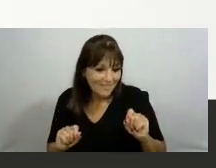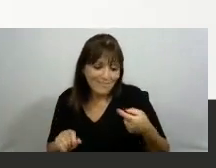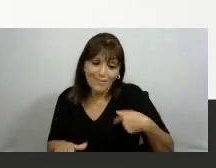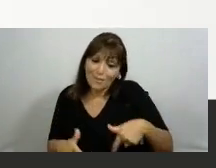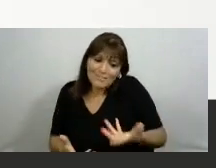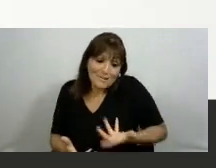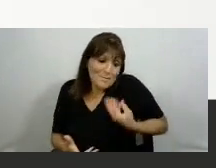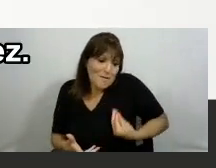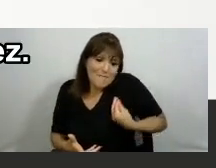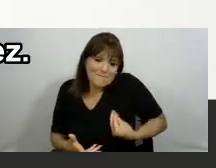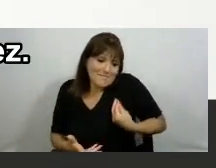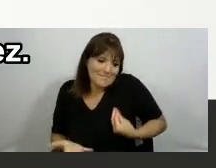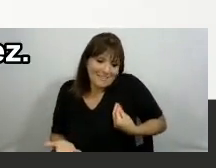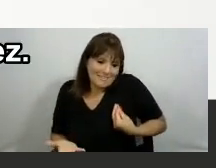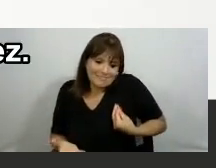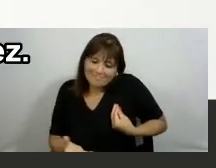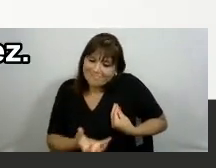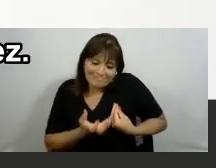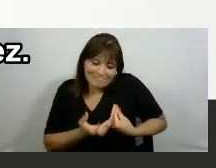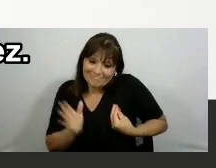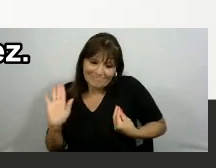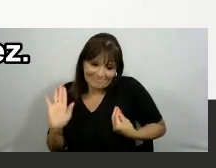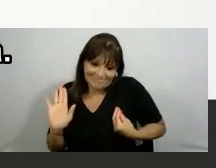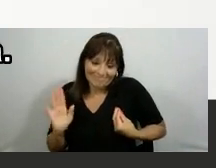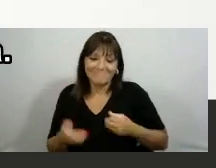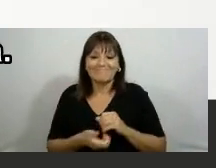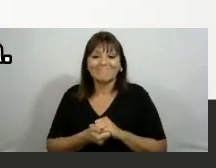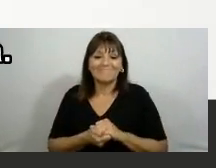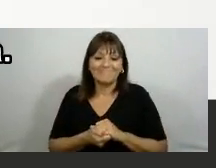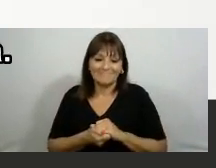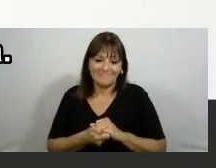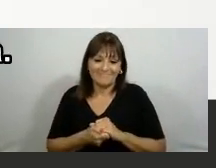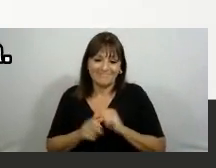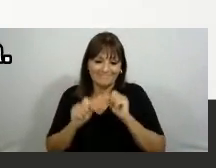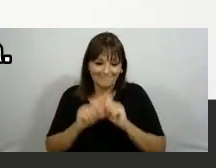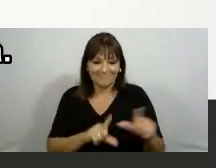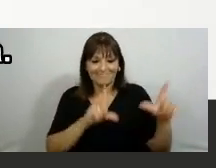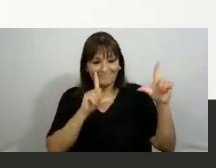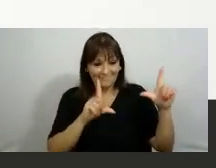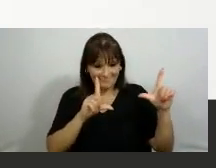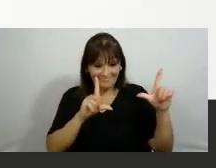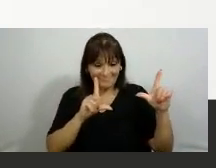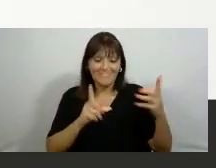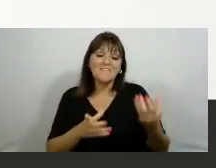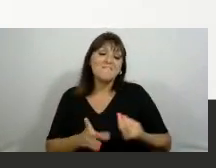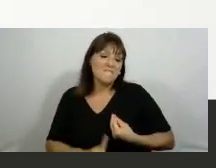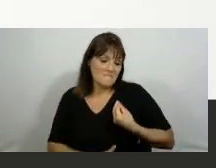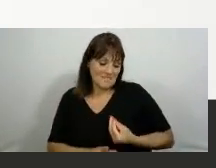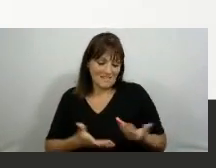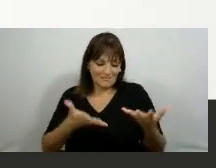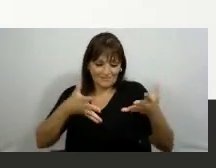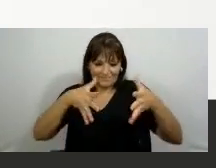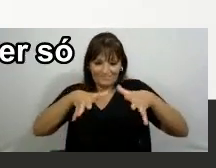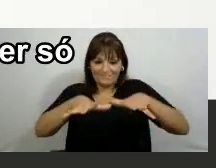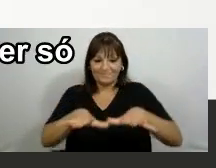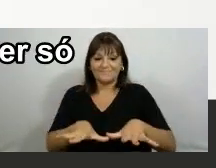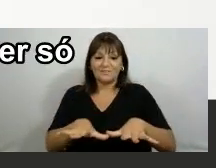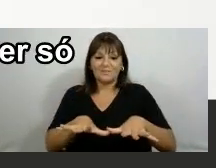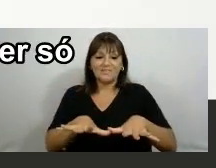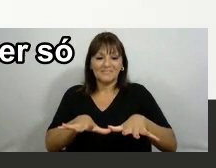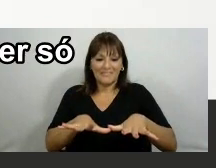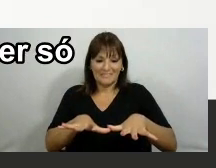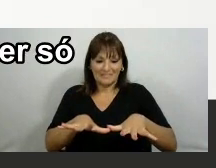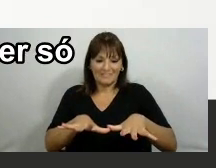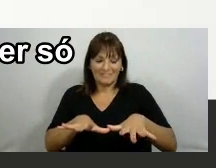vida quer. Que passa o slide mais uma vez. Que é uma vida inclusiva, tá? Então, a gente não